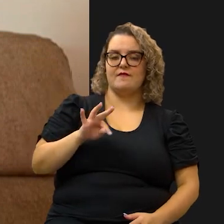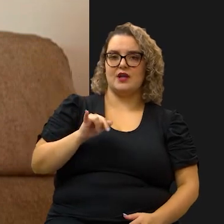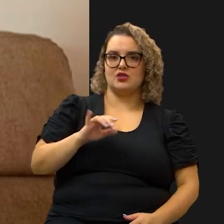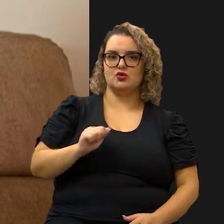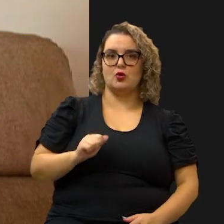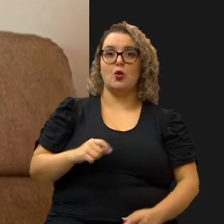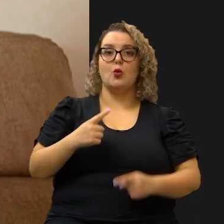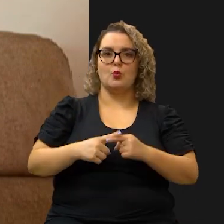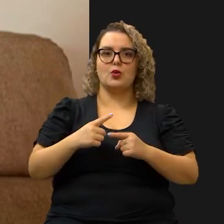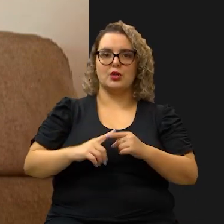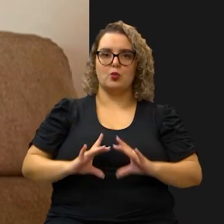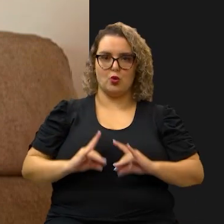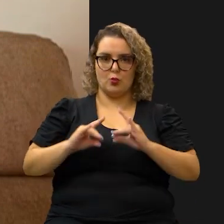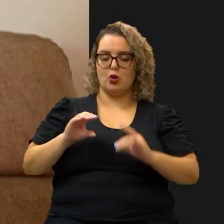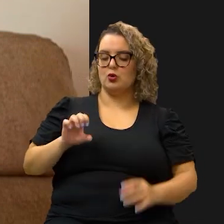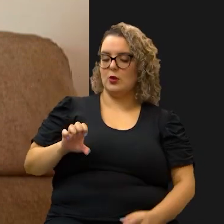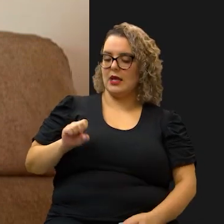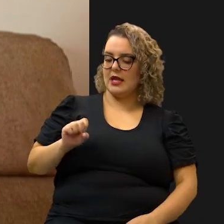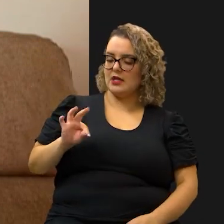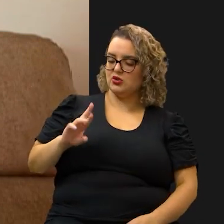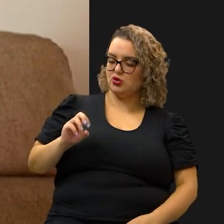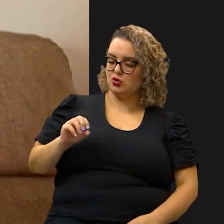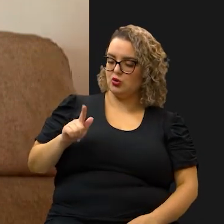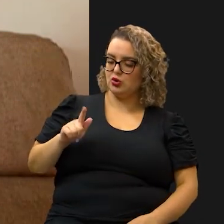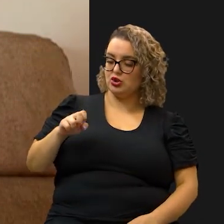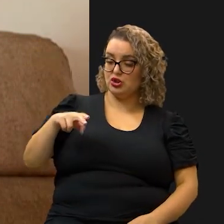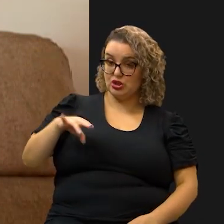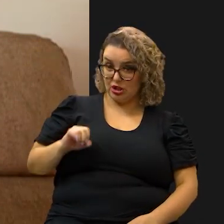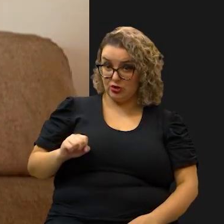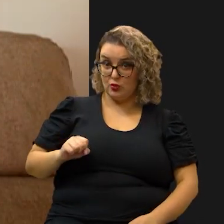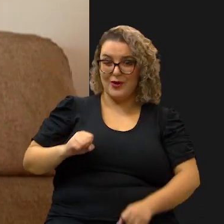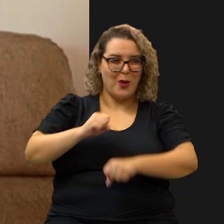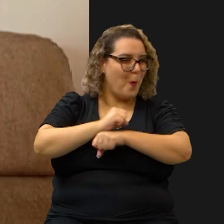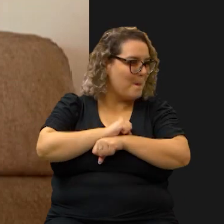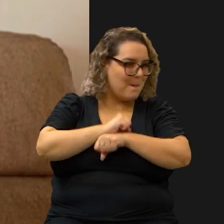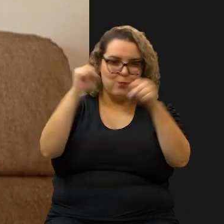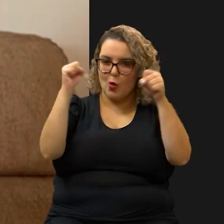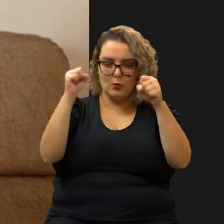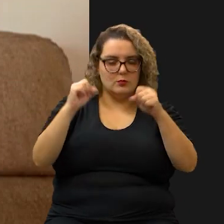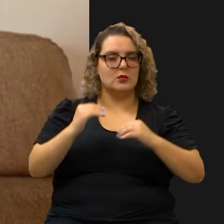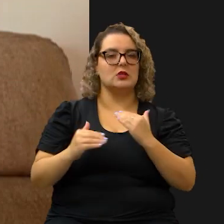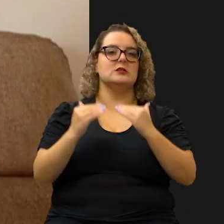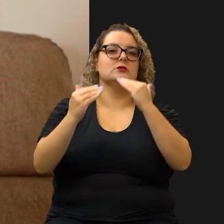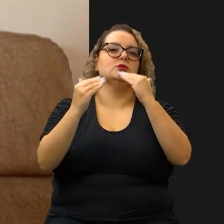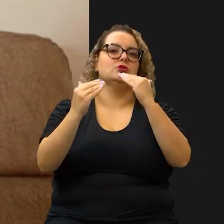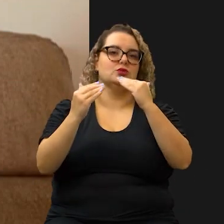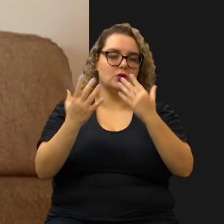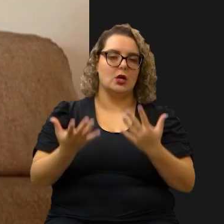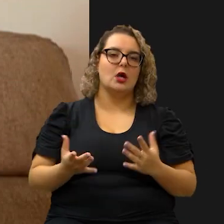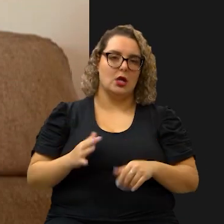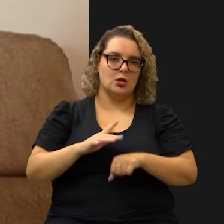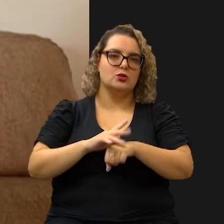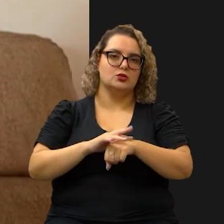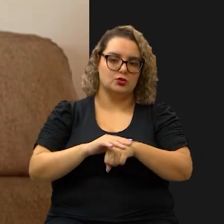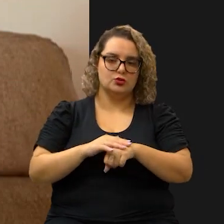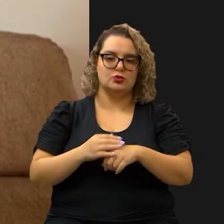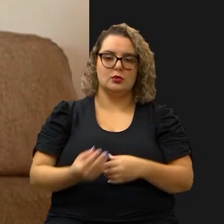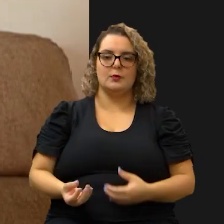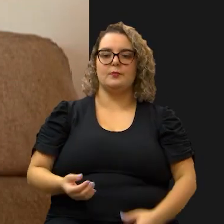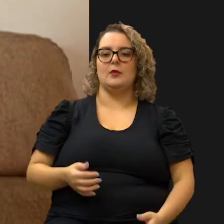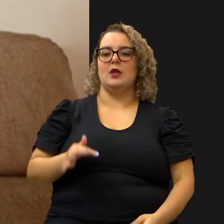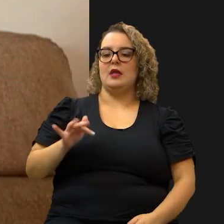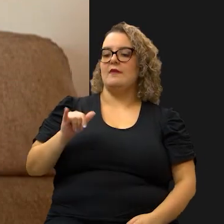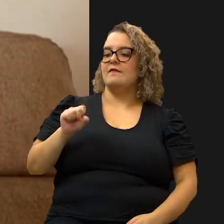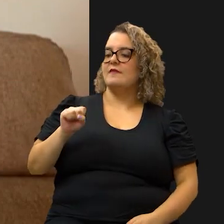na idade fértil? Porque o estrogênio é um dos grandes gatilhos para desencadear a doença. Ele